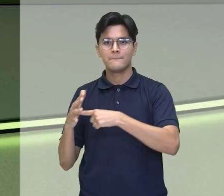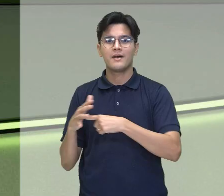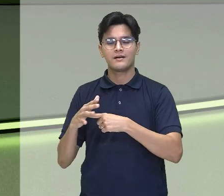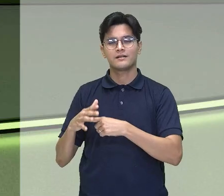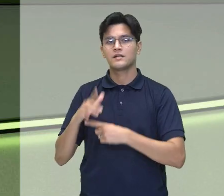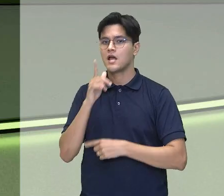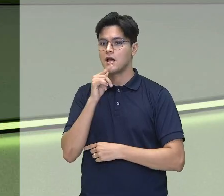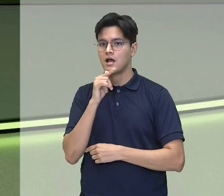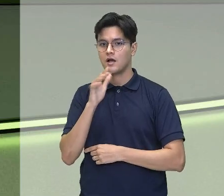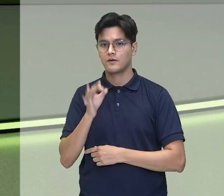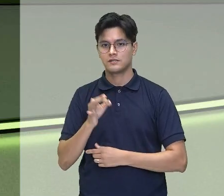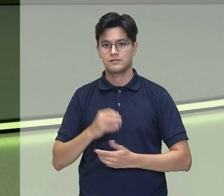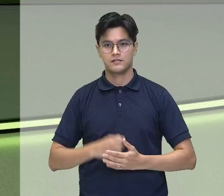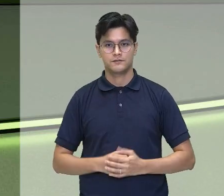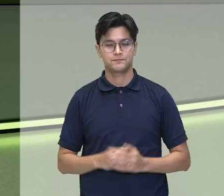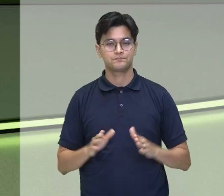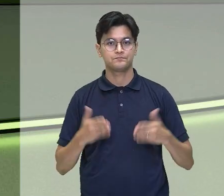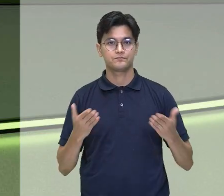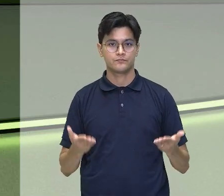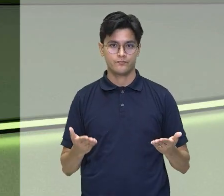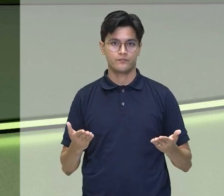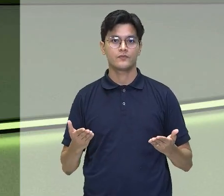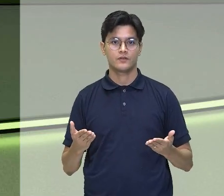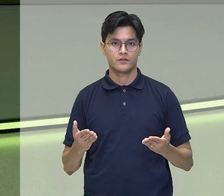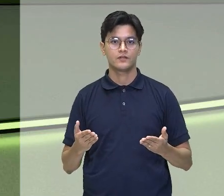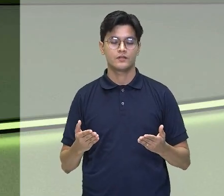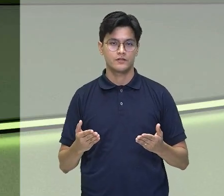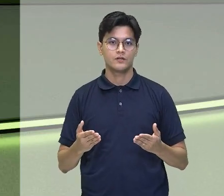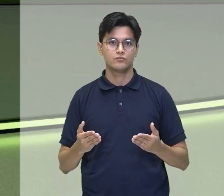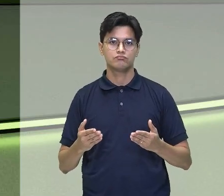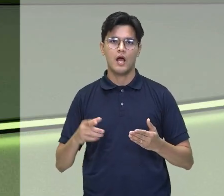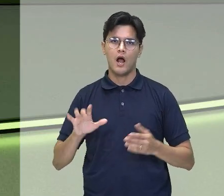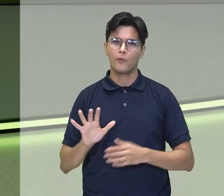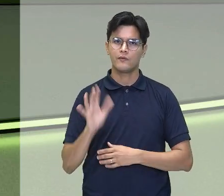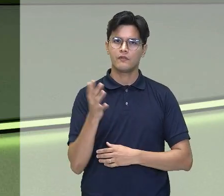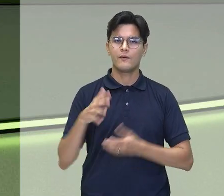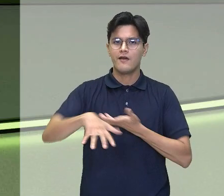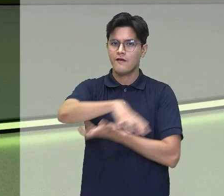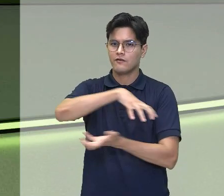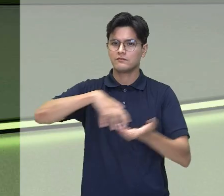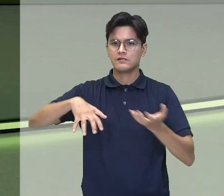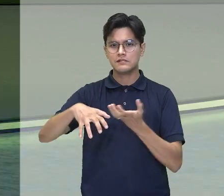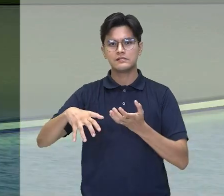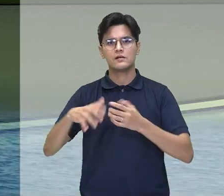a colaboração de Watt revolucionou as máquinas, certo?